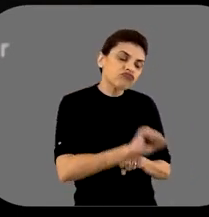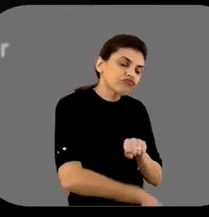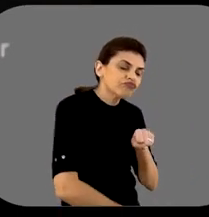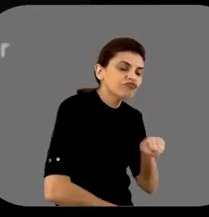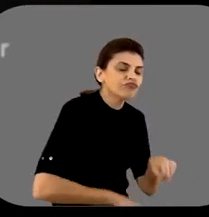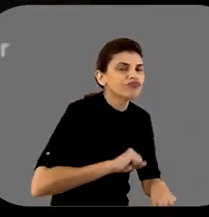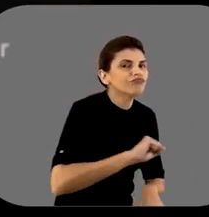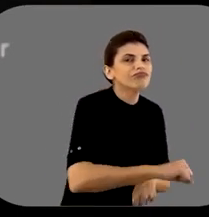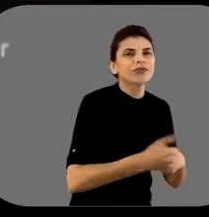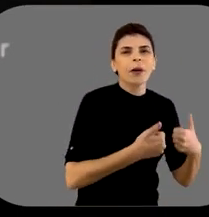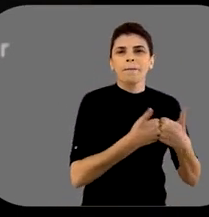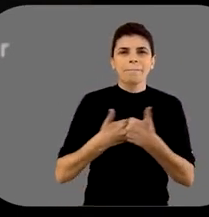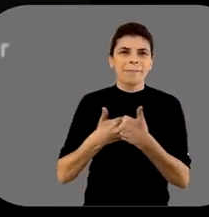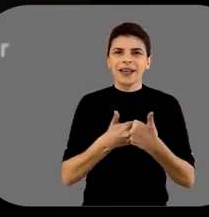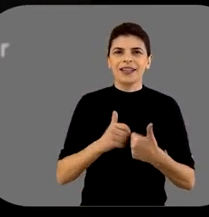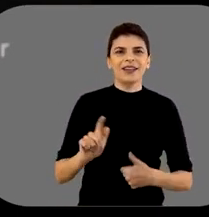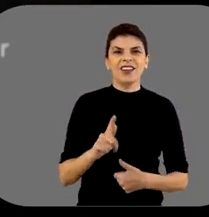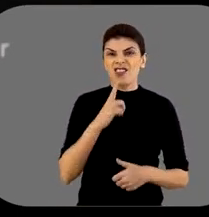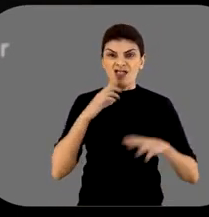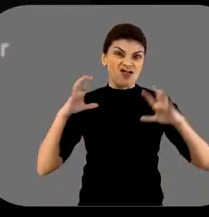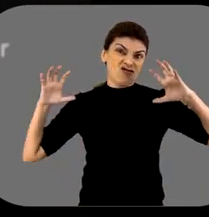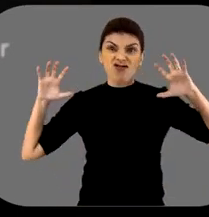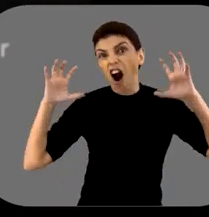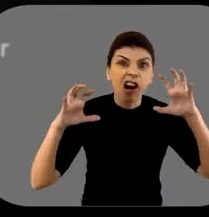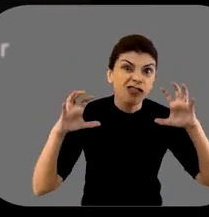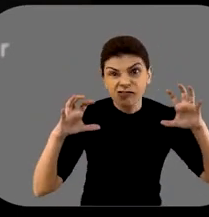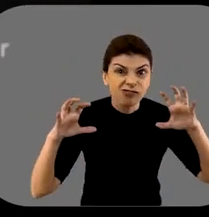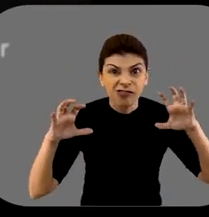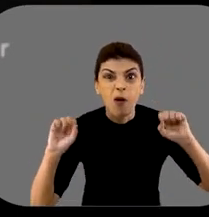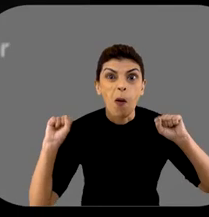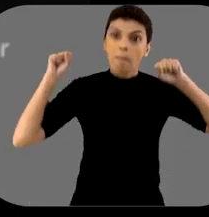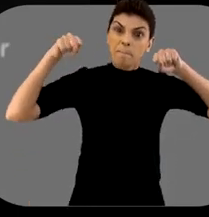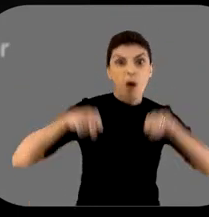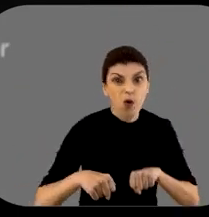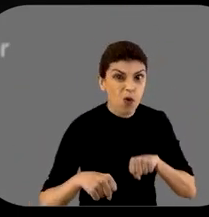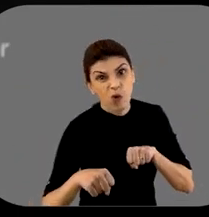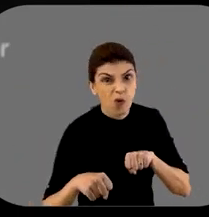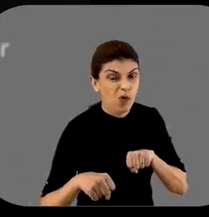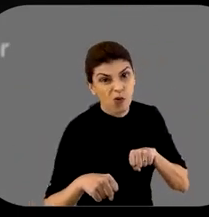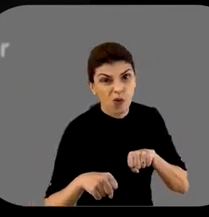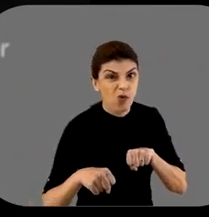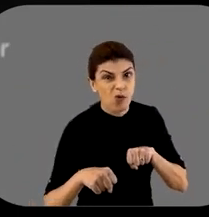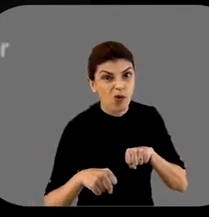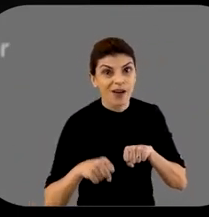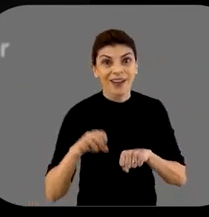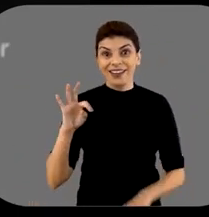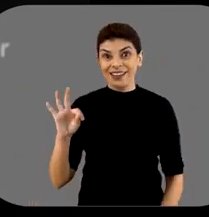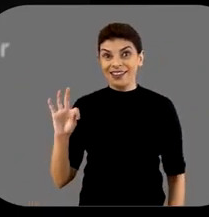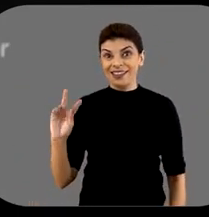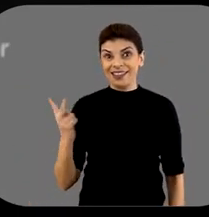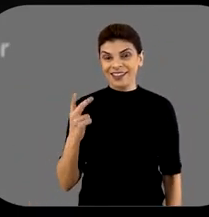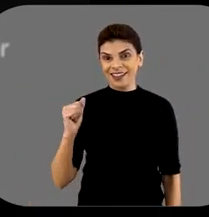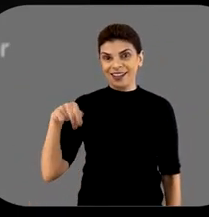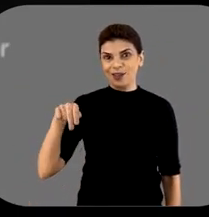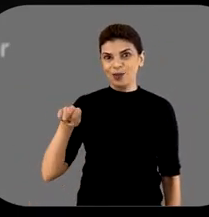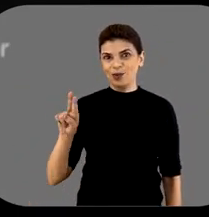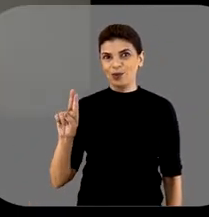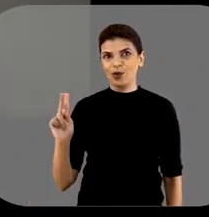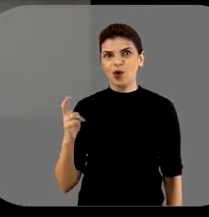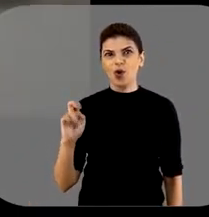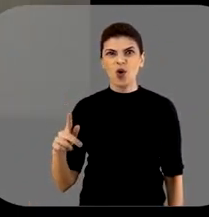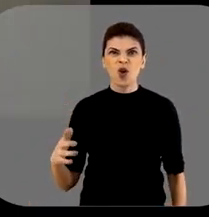ali, não era tão próximo, não. Mas foi uma... De um pulo, né? Aí o terror no